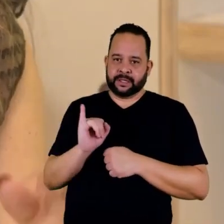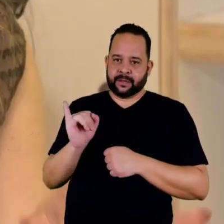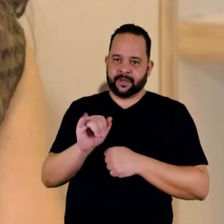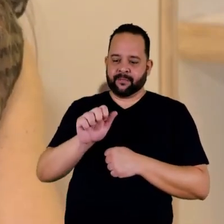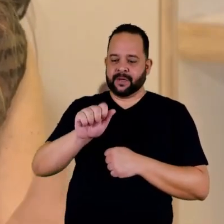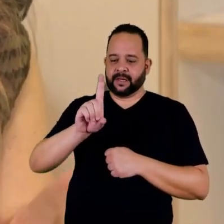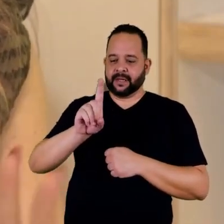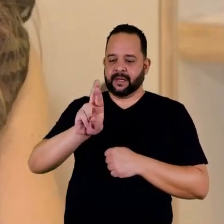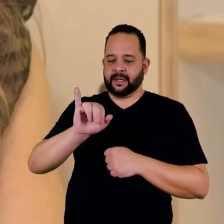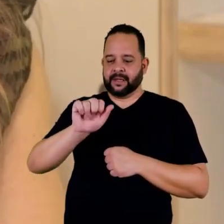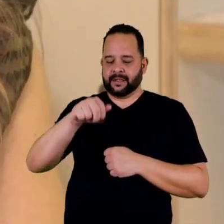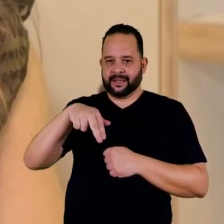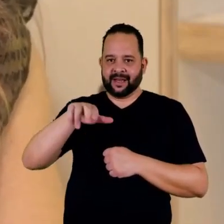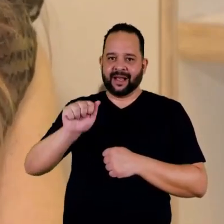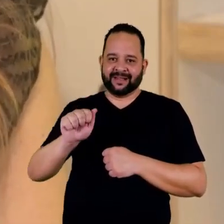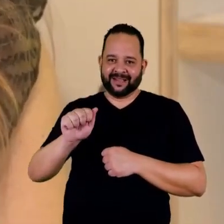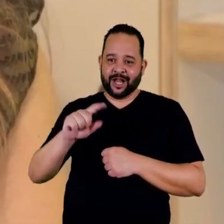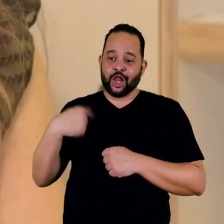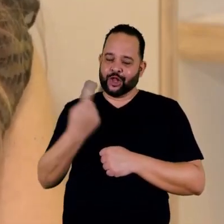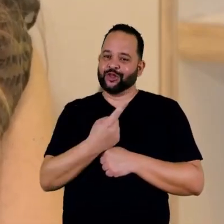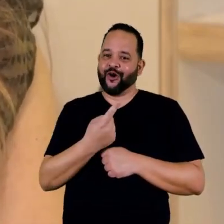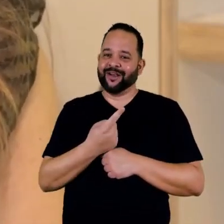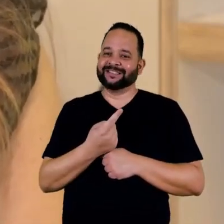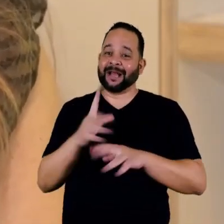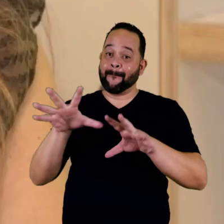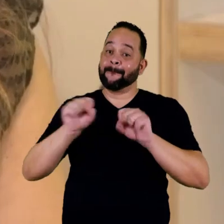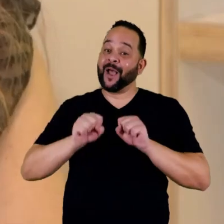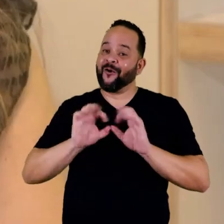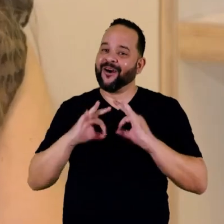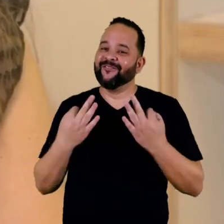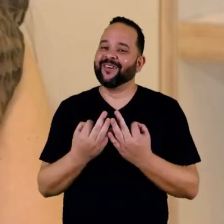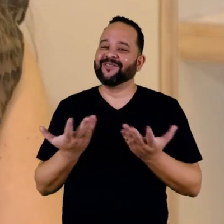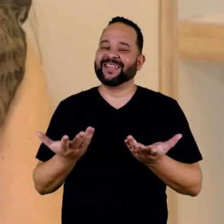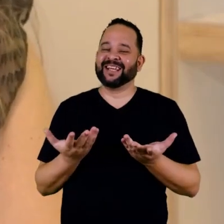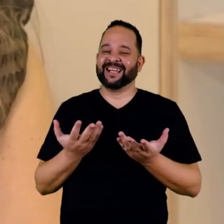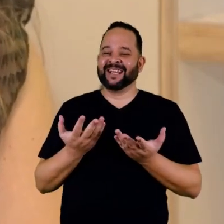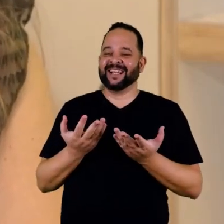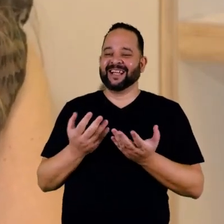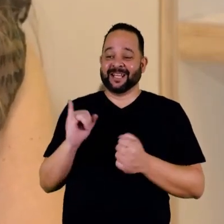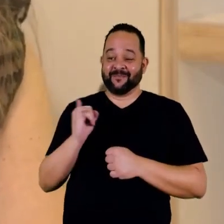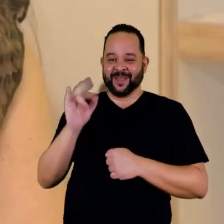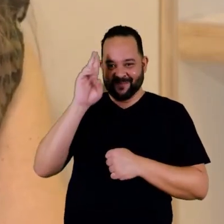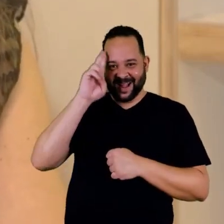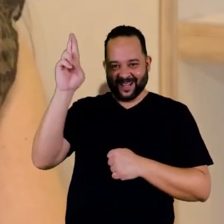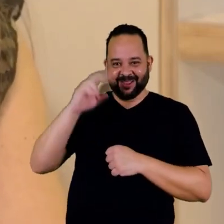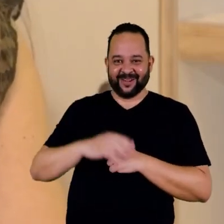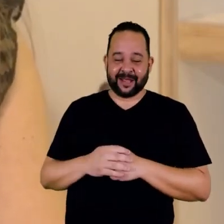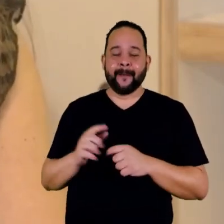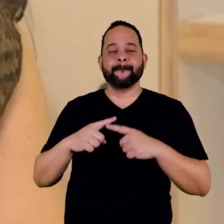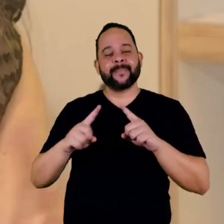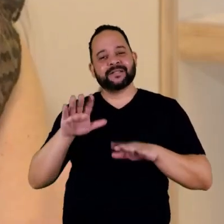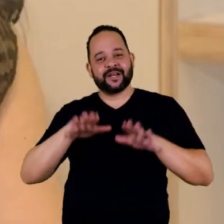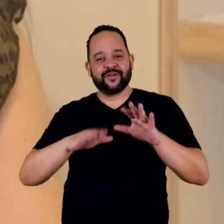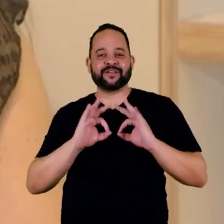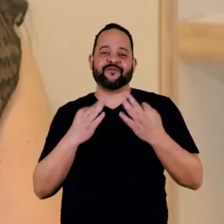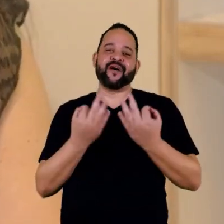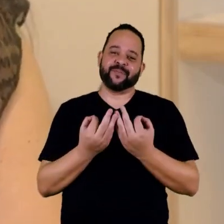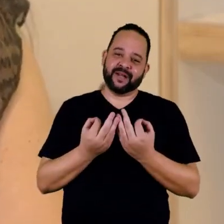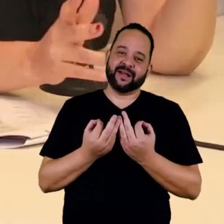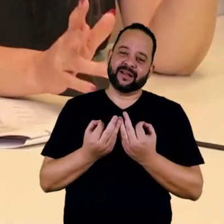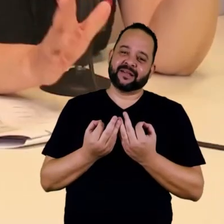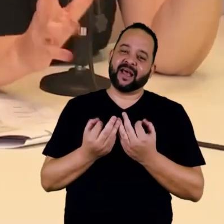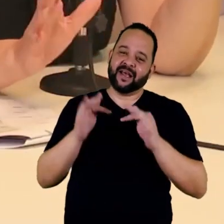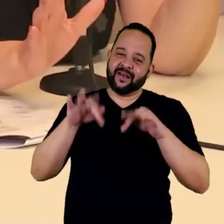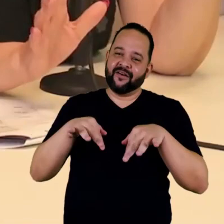mas a gente chama da família que já tomou tipo uso capião a família inteira já ocupou E aí eventualmente quando a gente consegue um tempo a gente reúne a